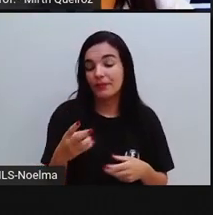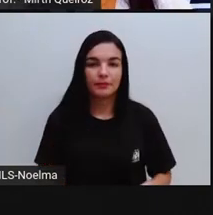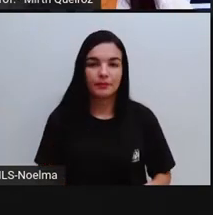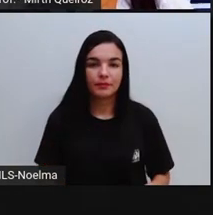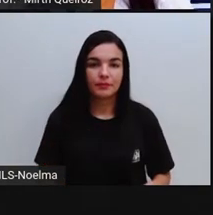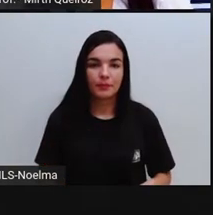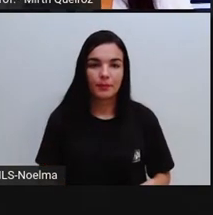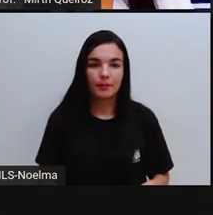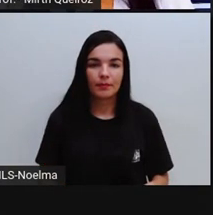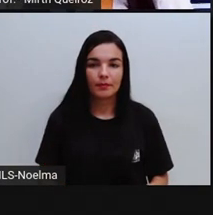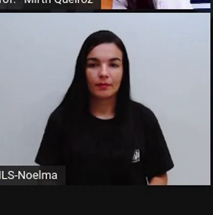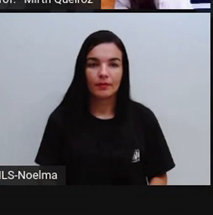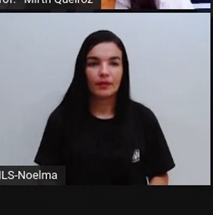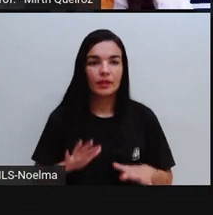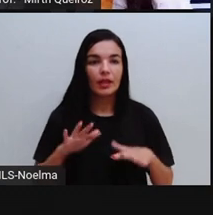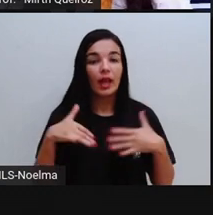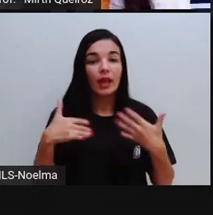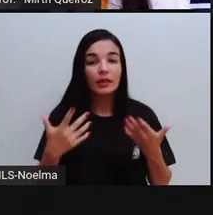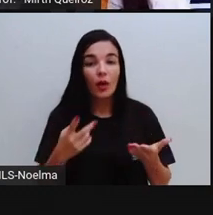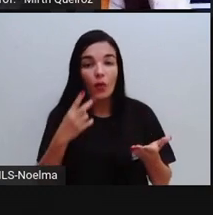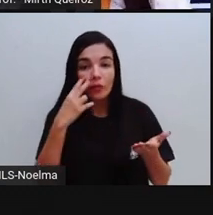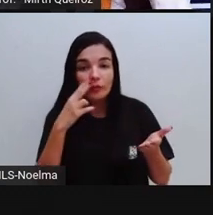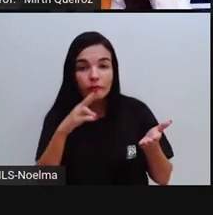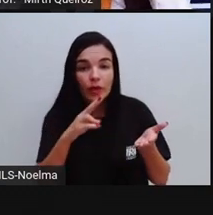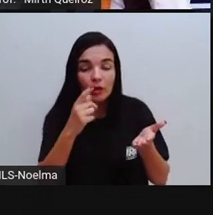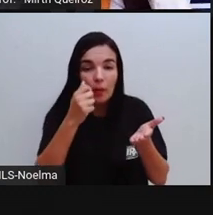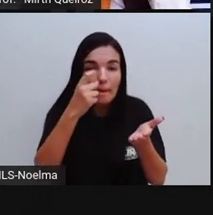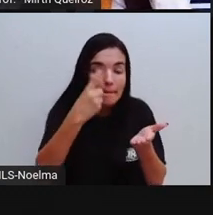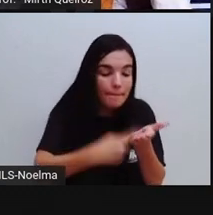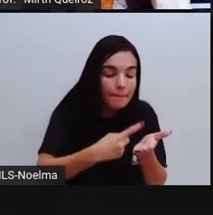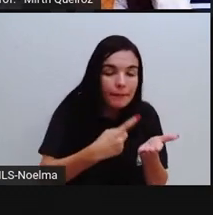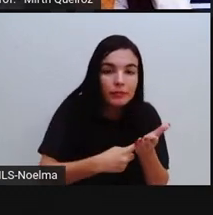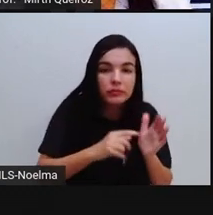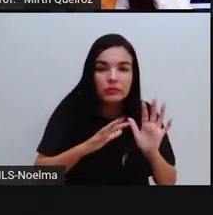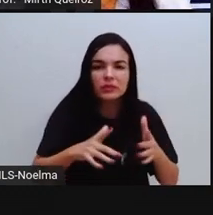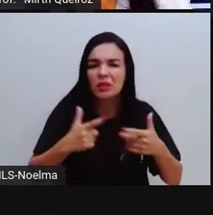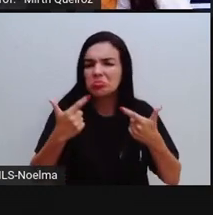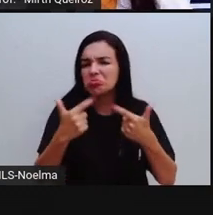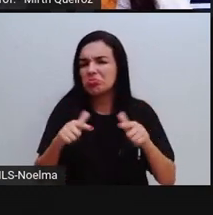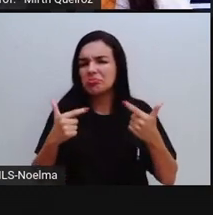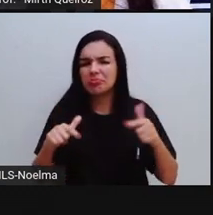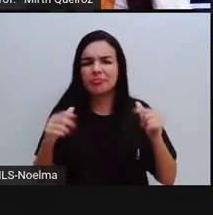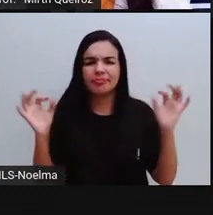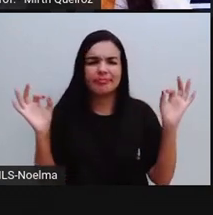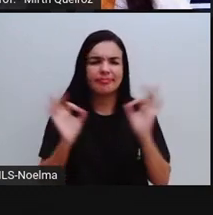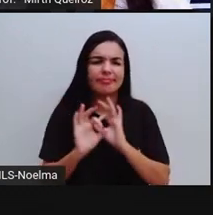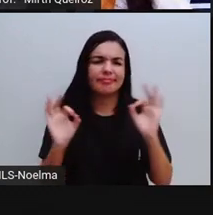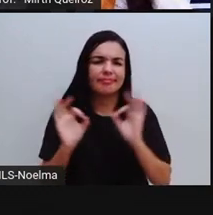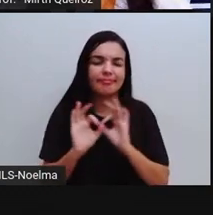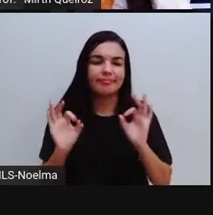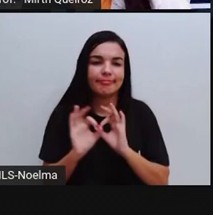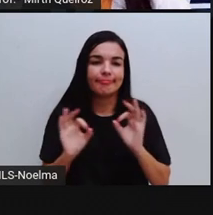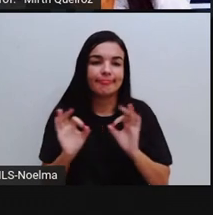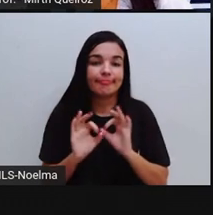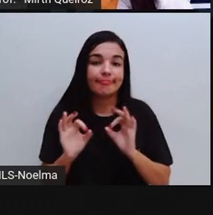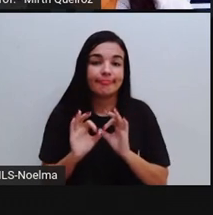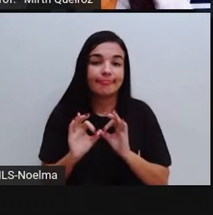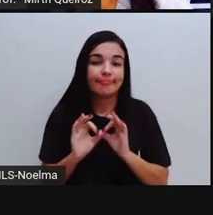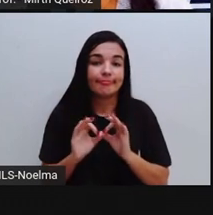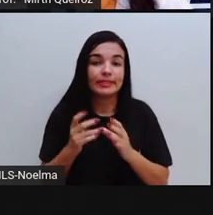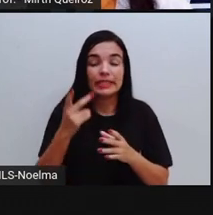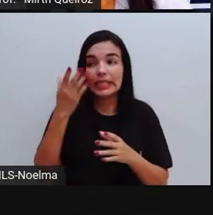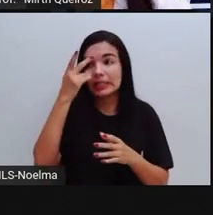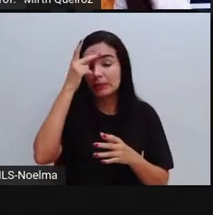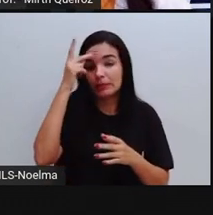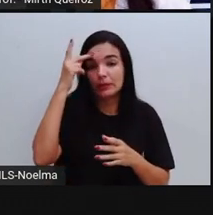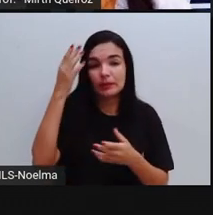improvisada. Os registros são muito vagos, sem consistência confiável. Os repentistas